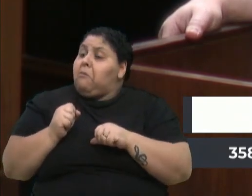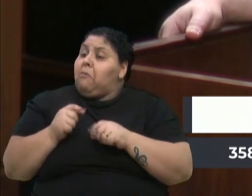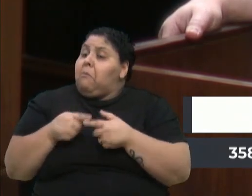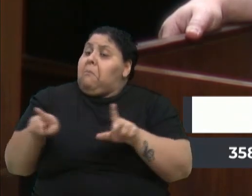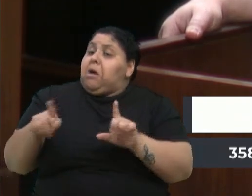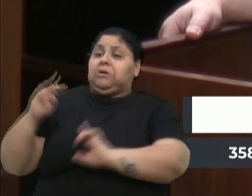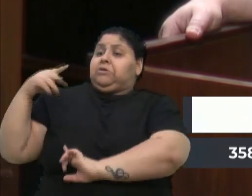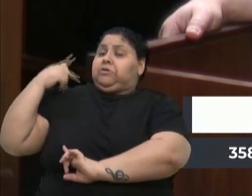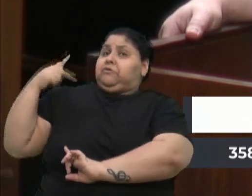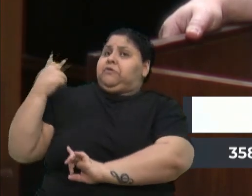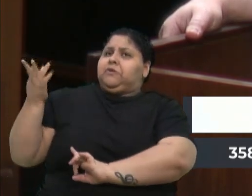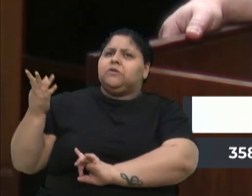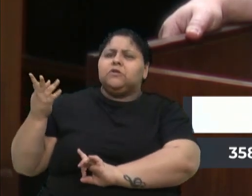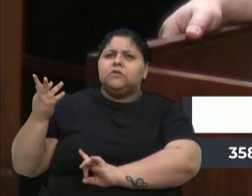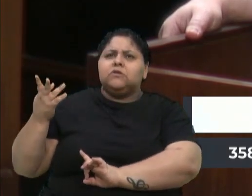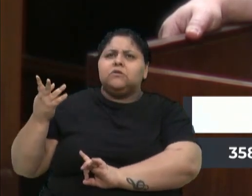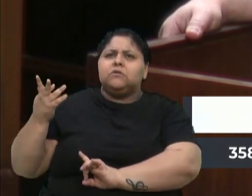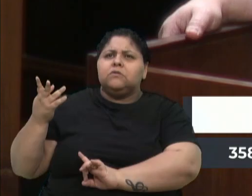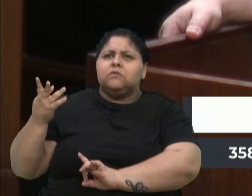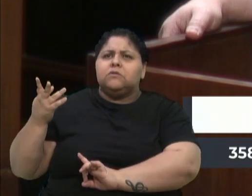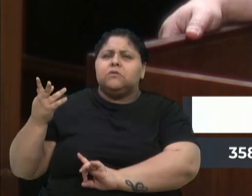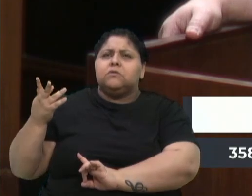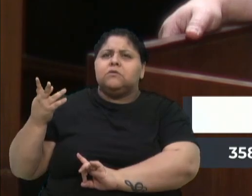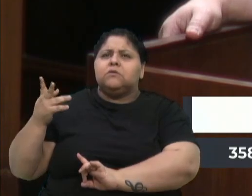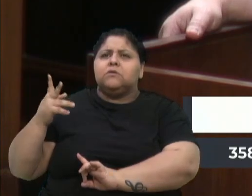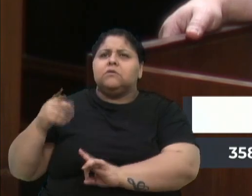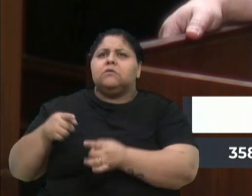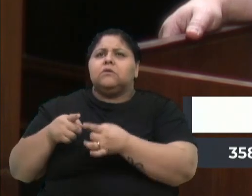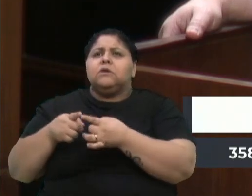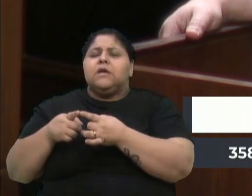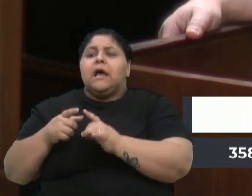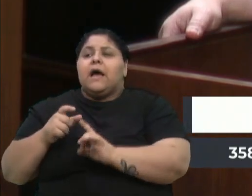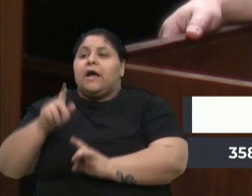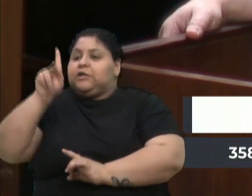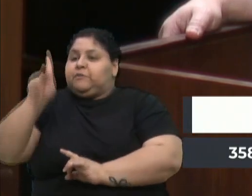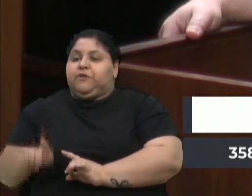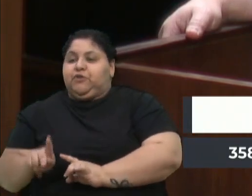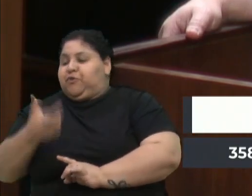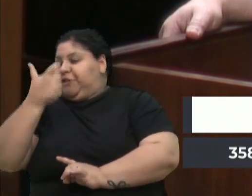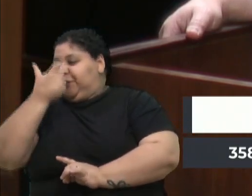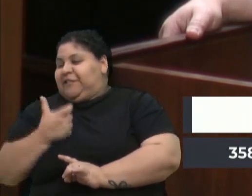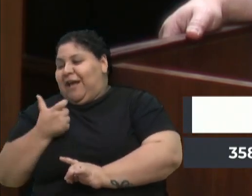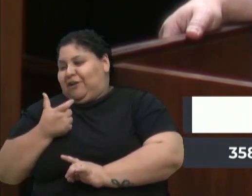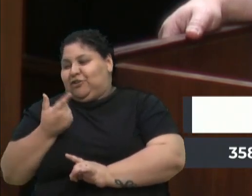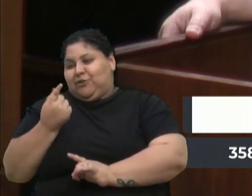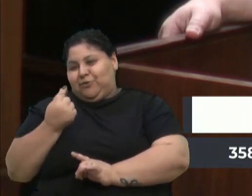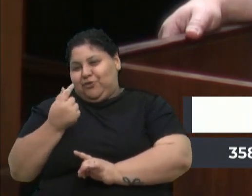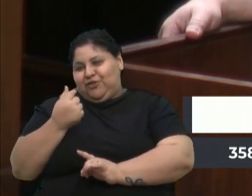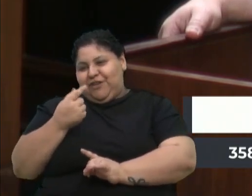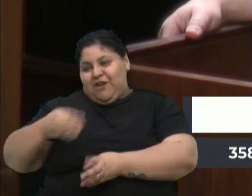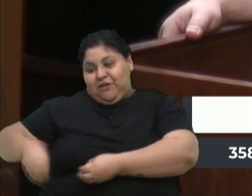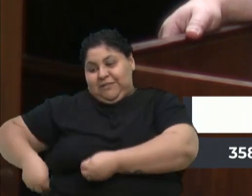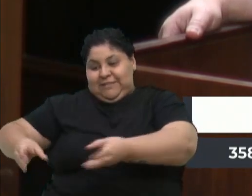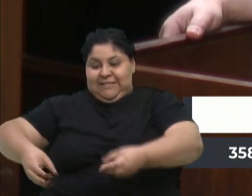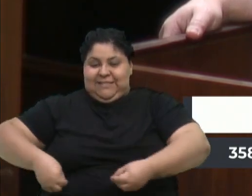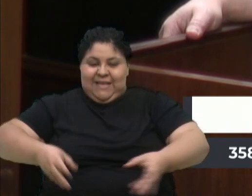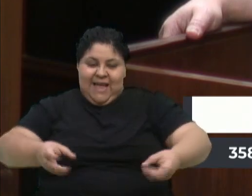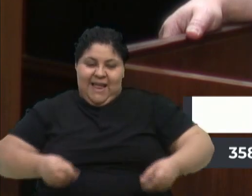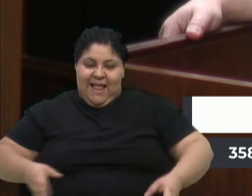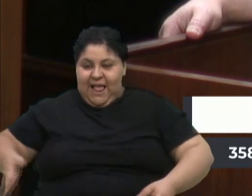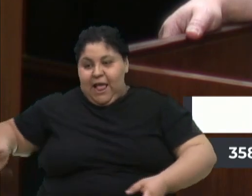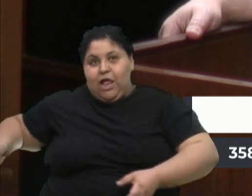acho que eles falavam em 250 mil, mas parece que é para o nosso bolso. Mas isso não existe. Mas isso não